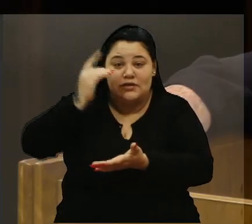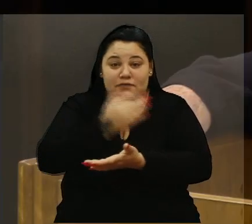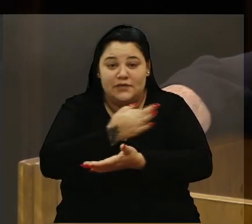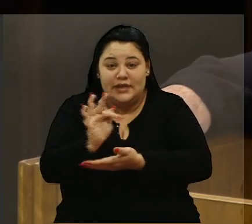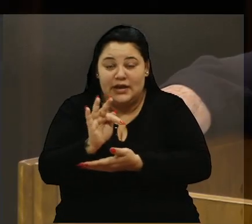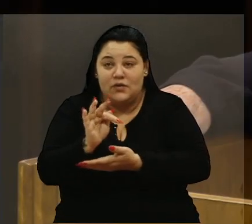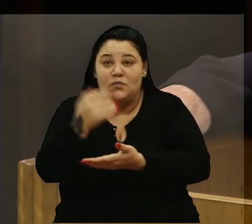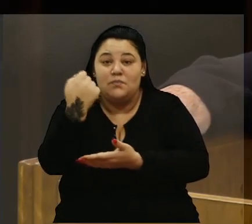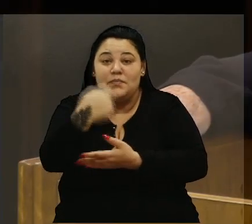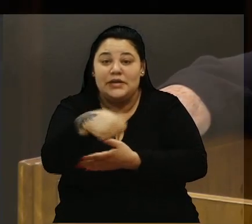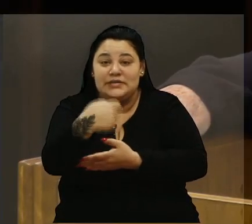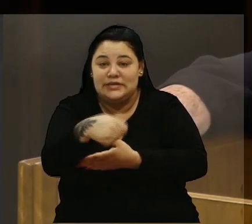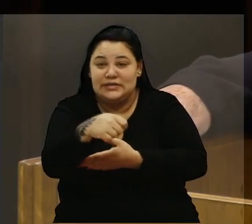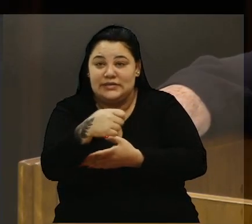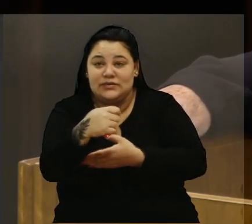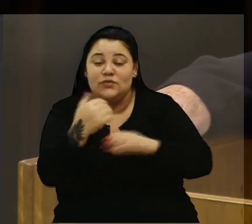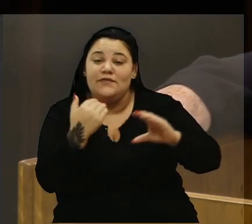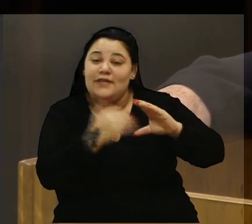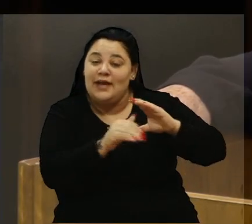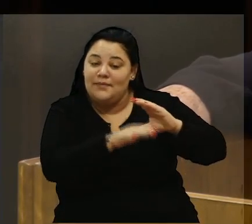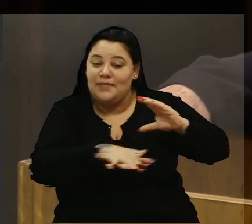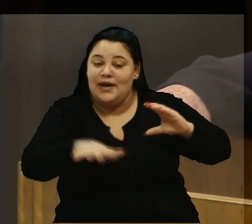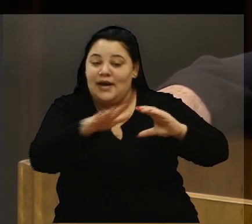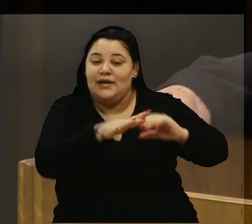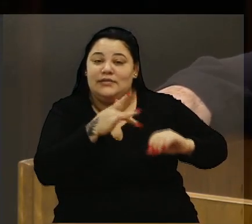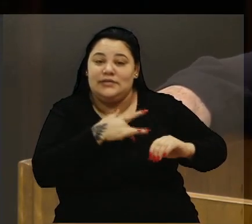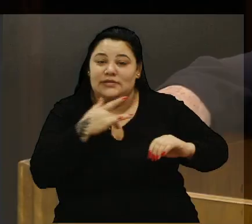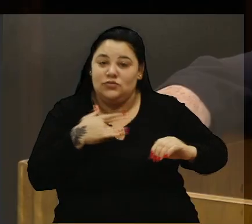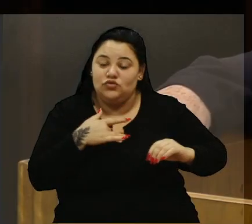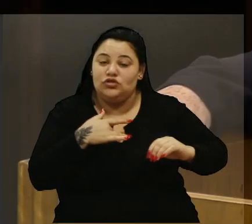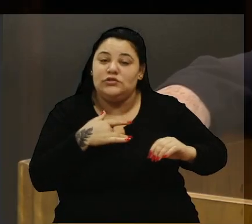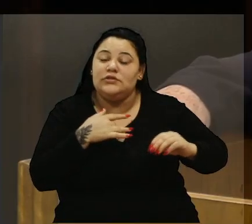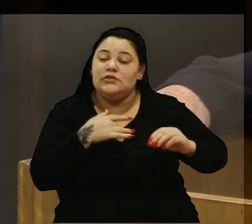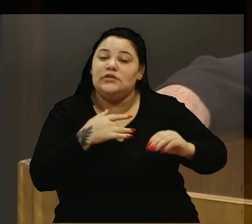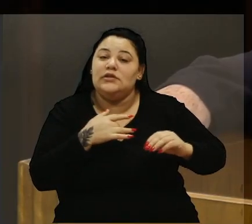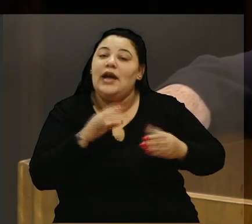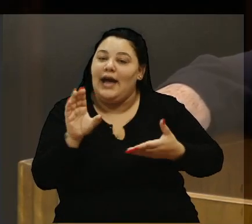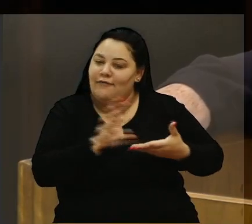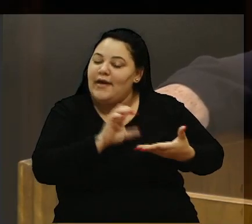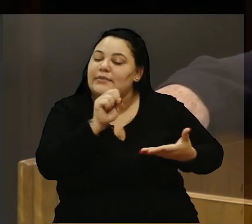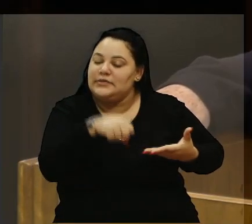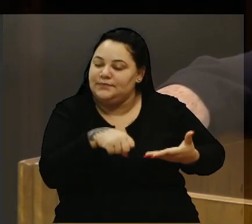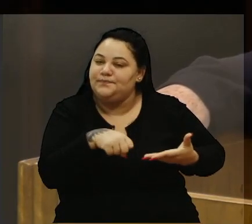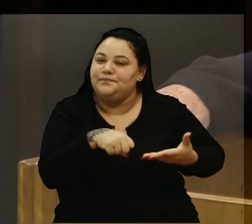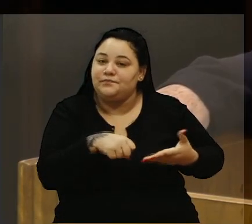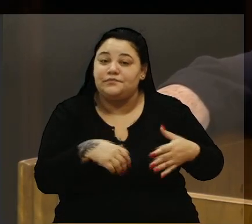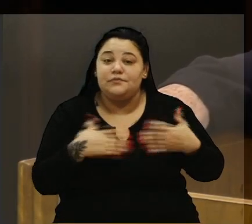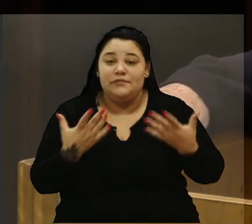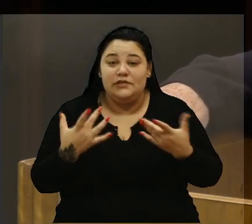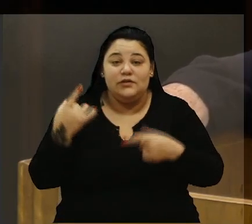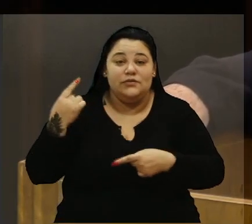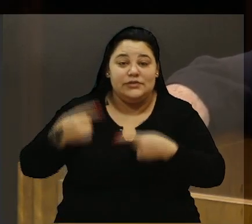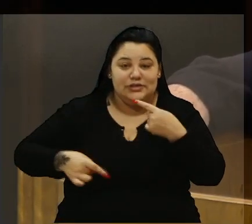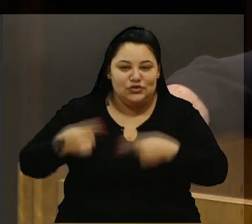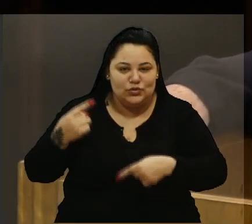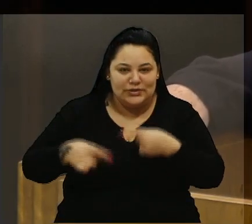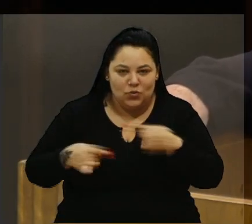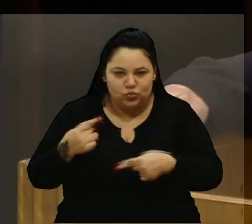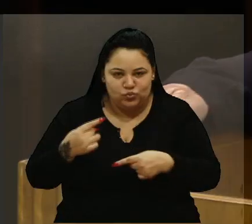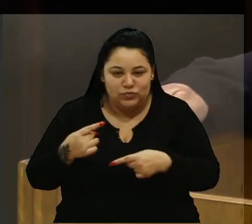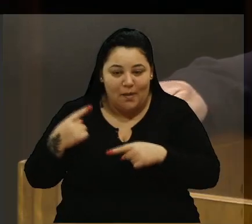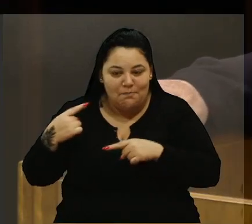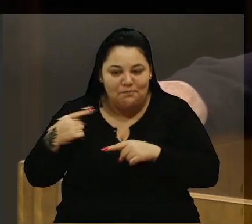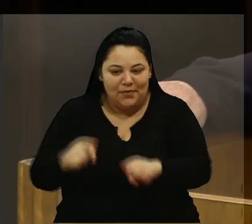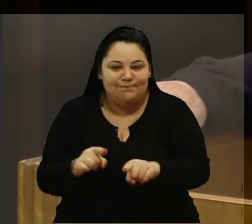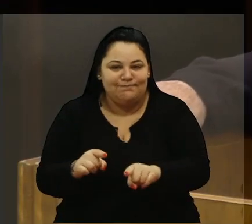jogar para a área da saúde as suas emendas. Então, essa disputa que acontece